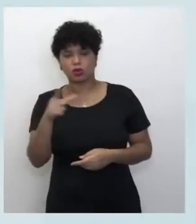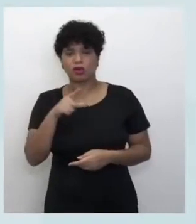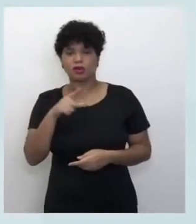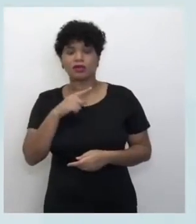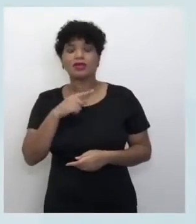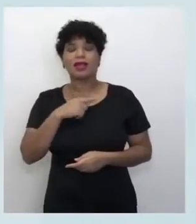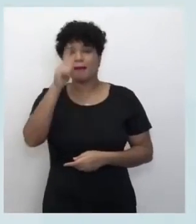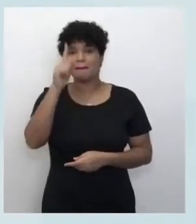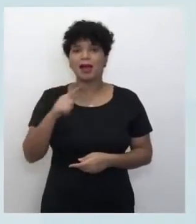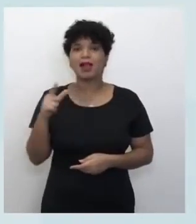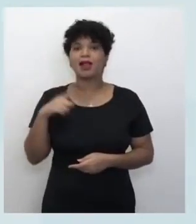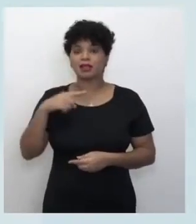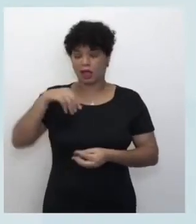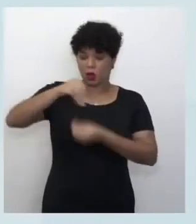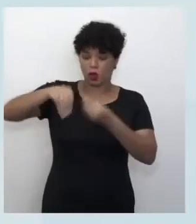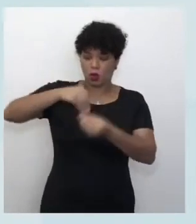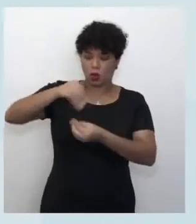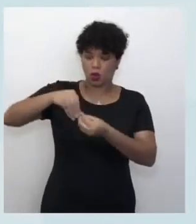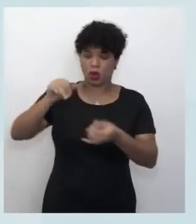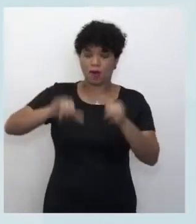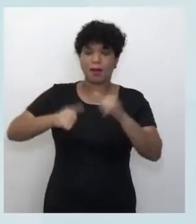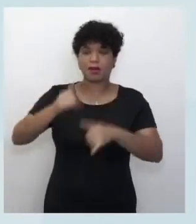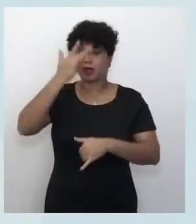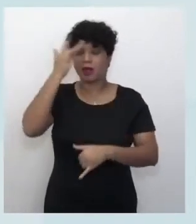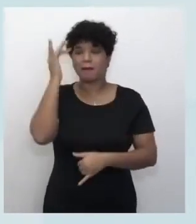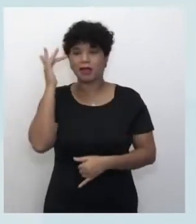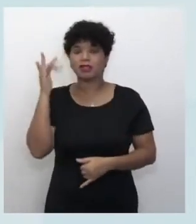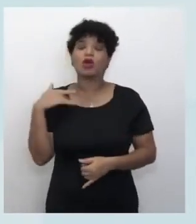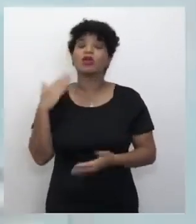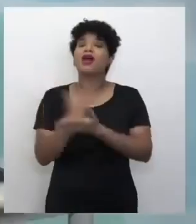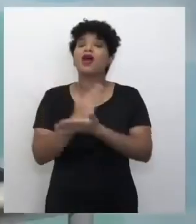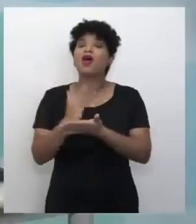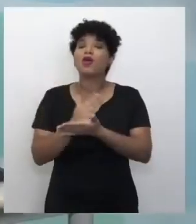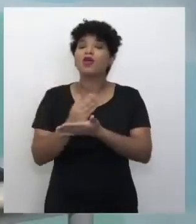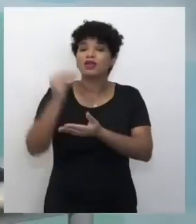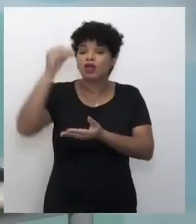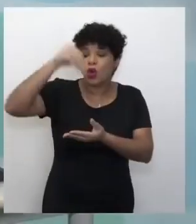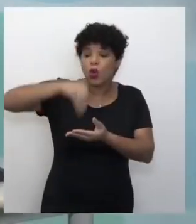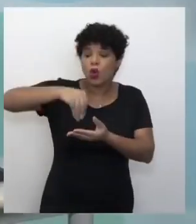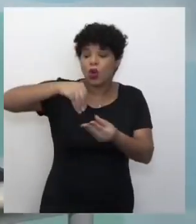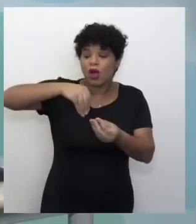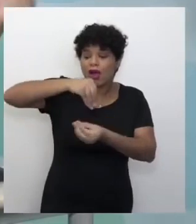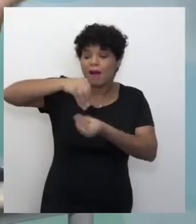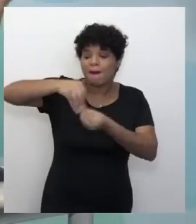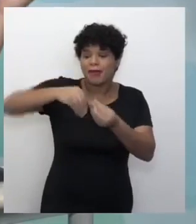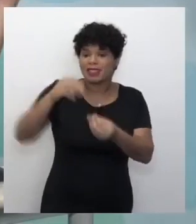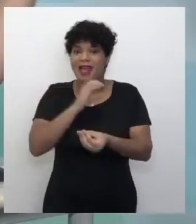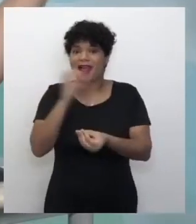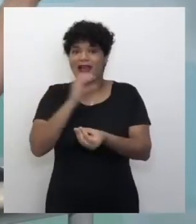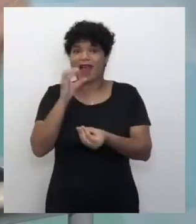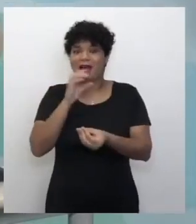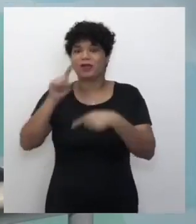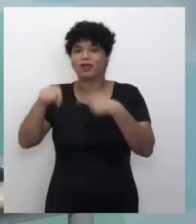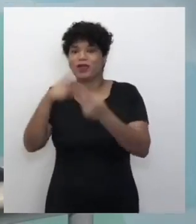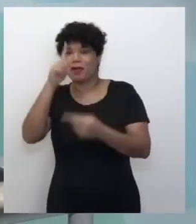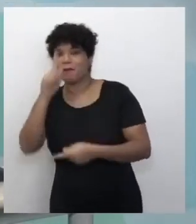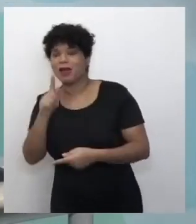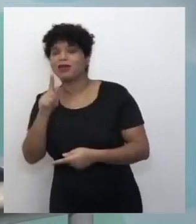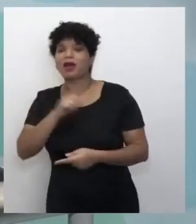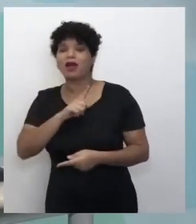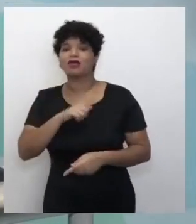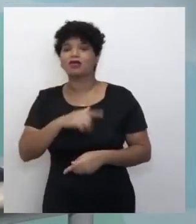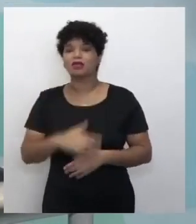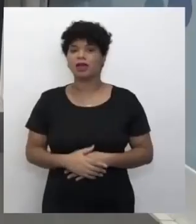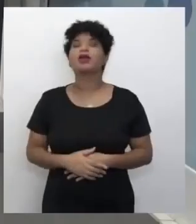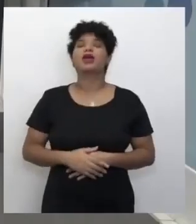uma questão de um reagente químico que muitas pessoas colocam, né, para acelerar esse processo de maturação da banana verde na banana madura, né, o